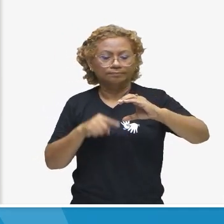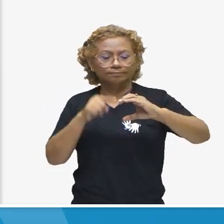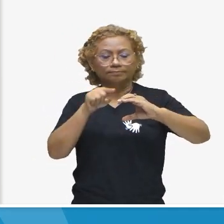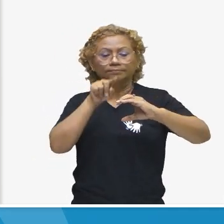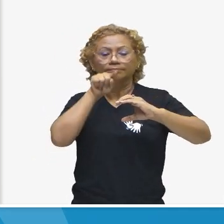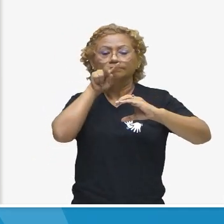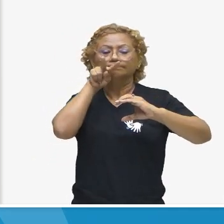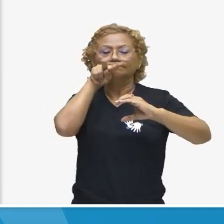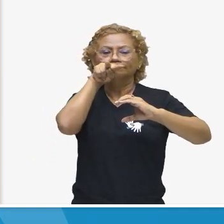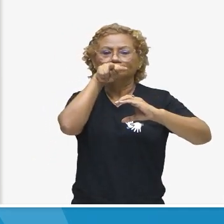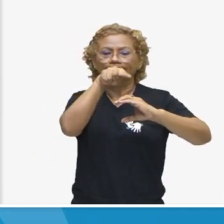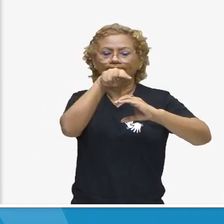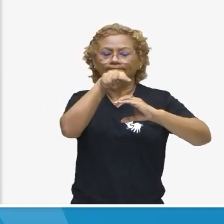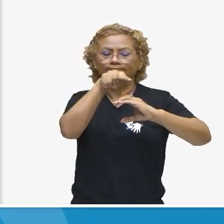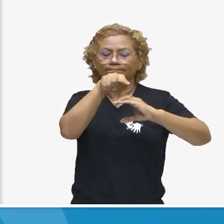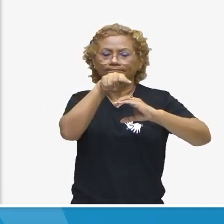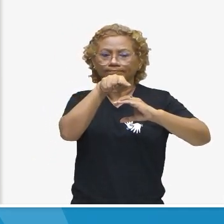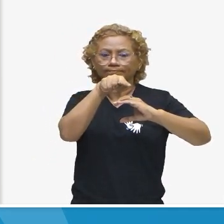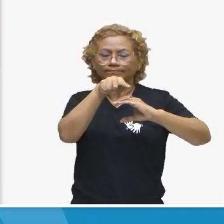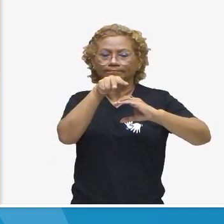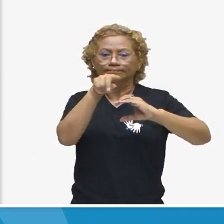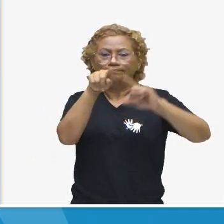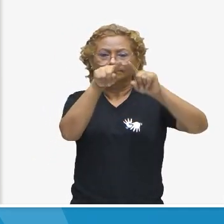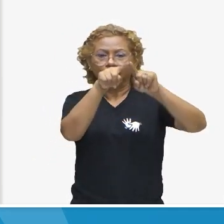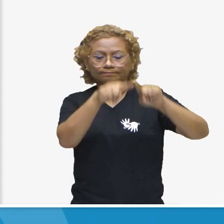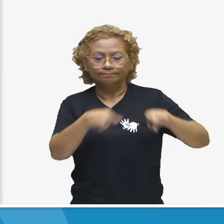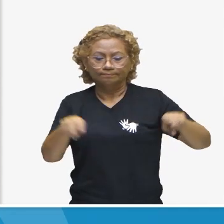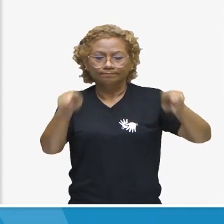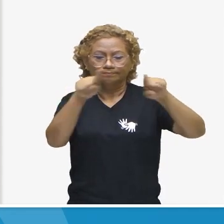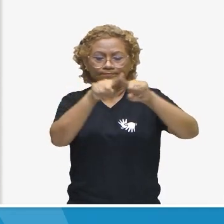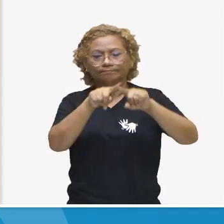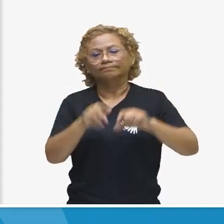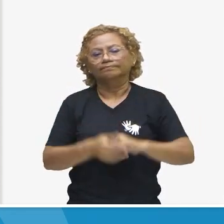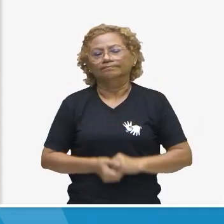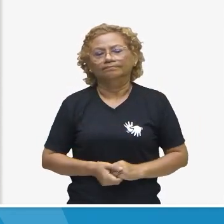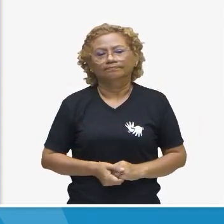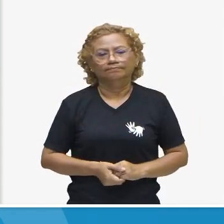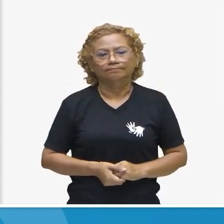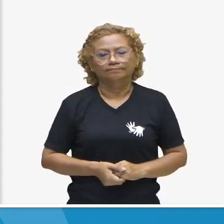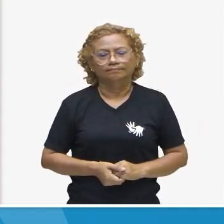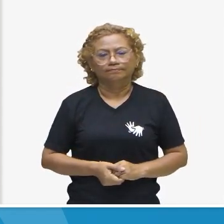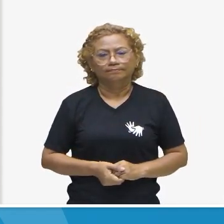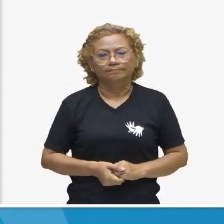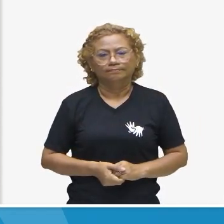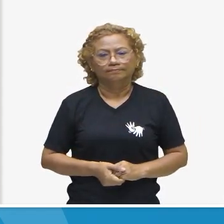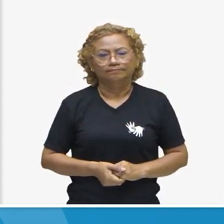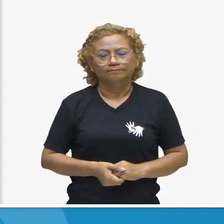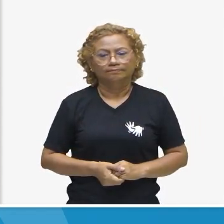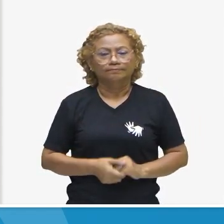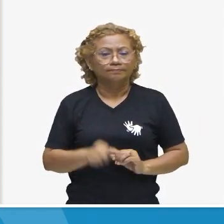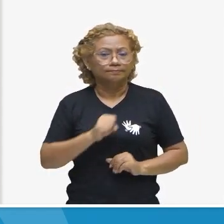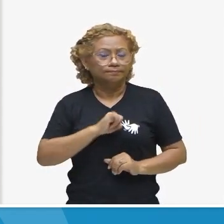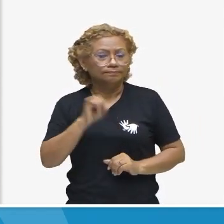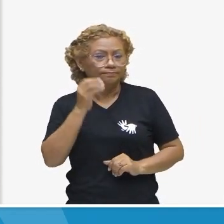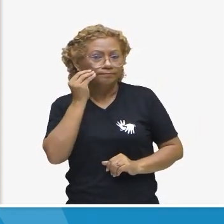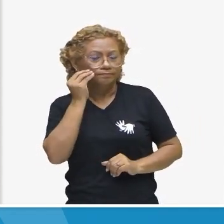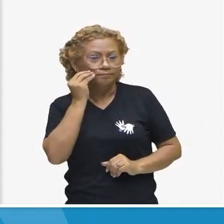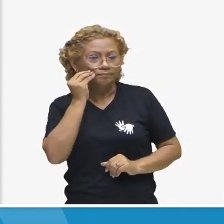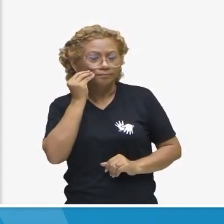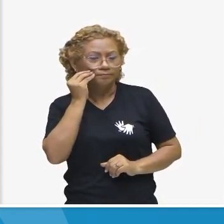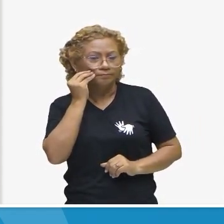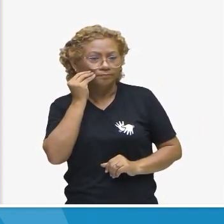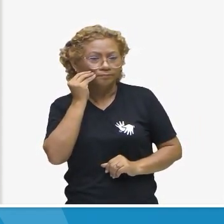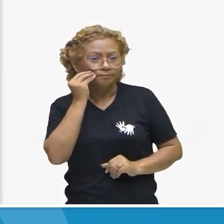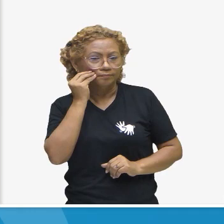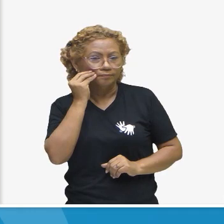amarela em direção àquela parede, eu tenho aqui um quadrado, ok? Agora, se eu projetar nessa reta